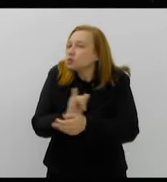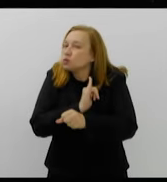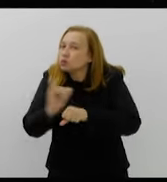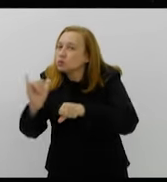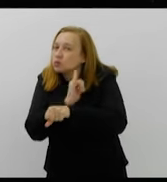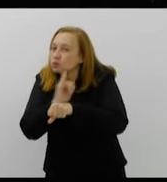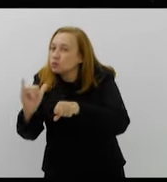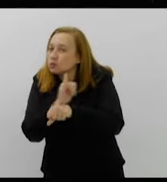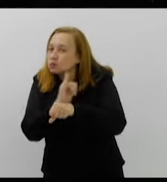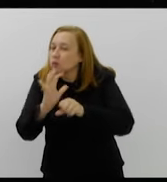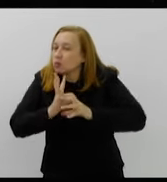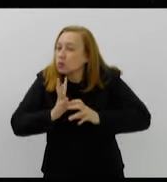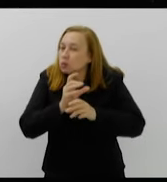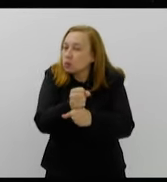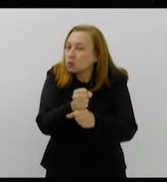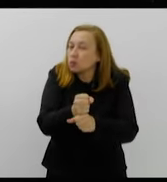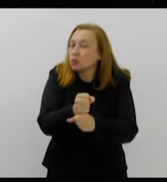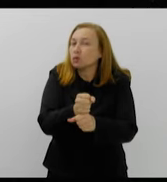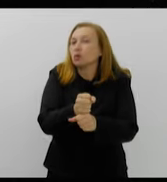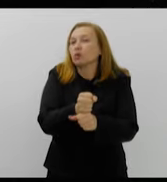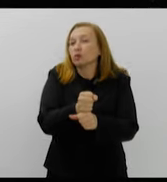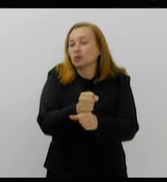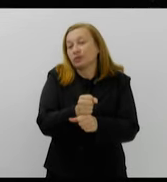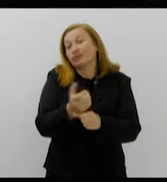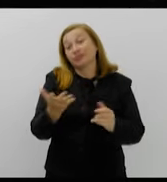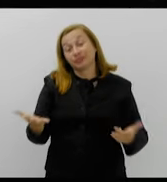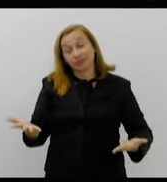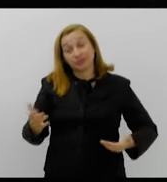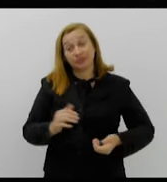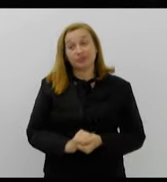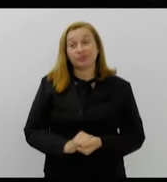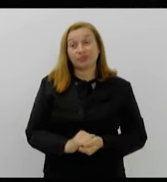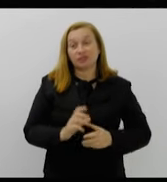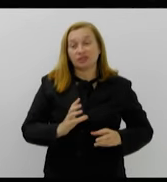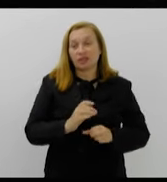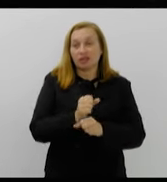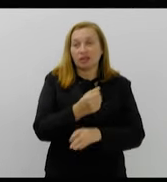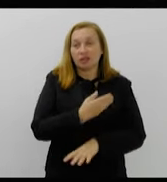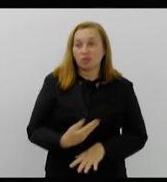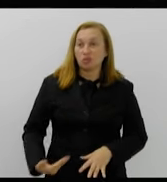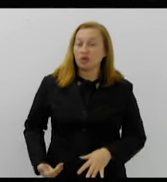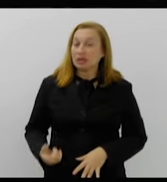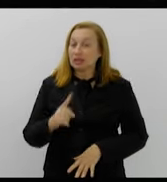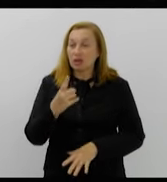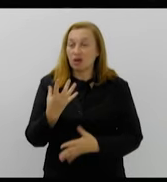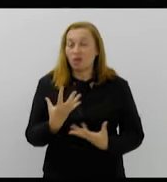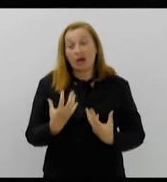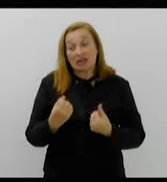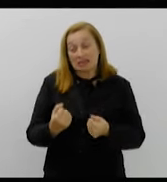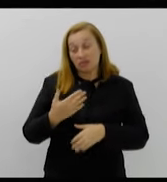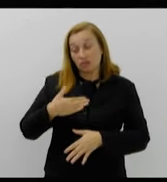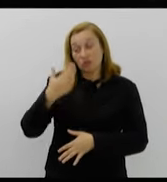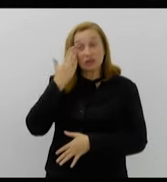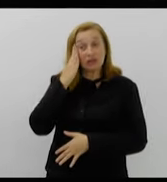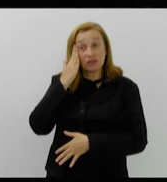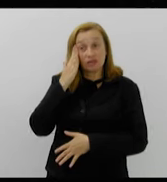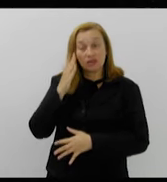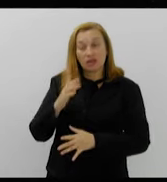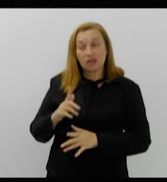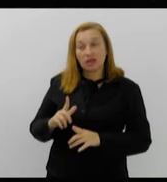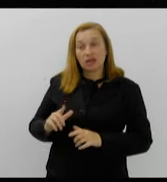contábil e a contabilidade pública não admite no meu entendimento esses